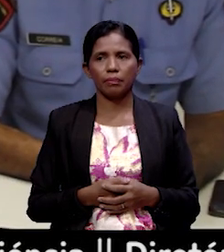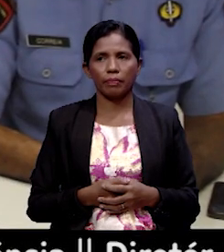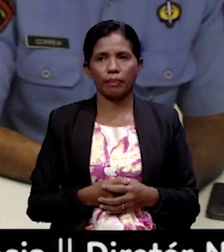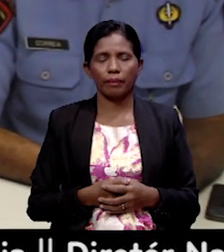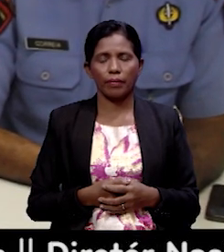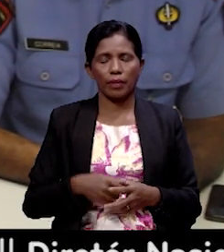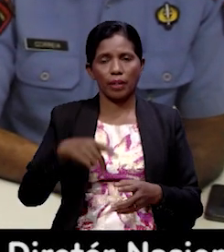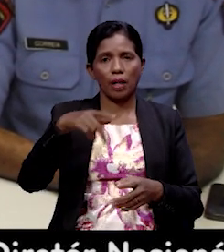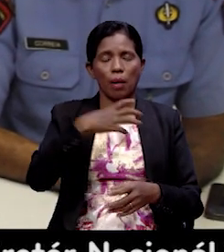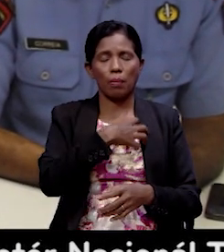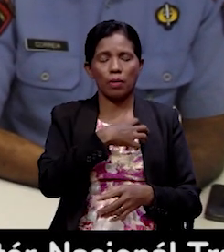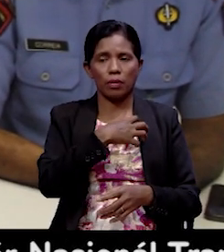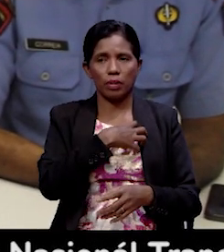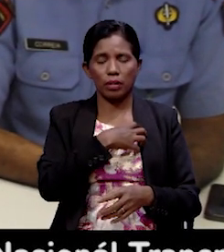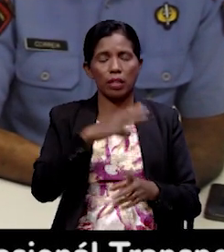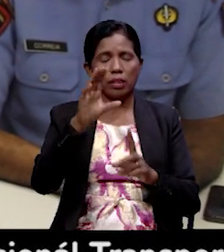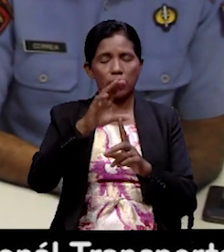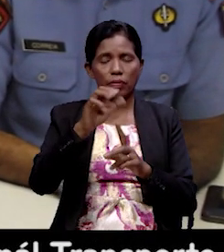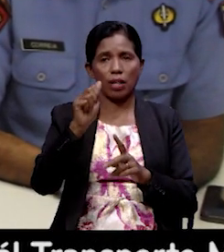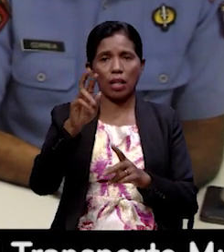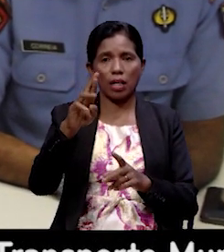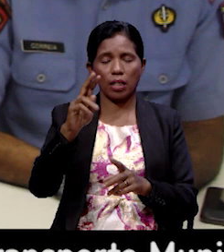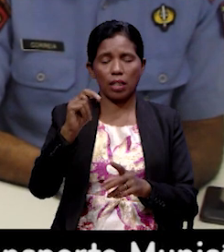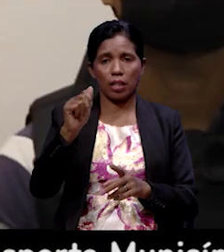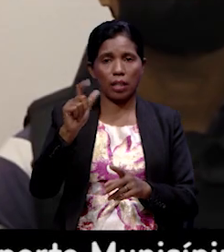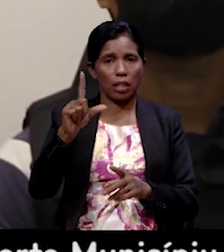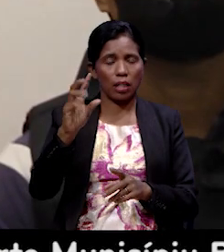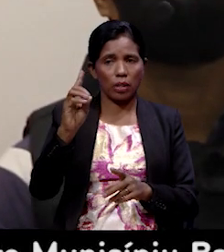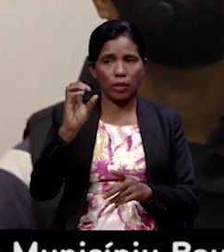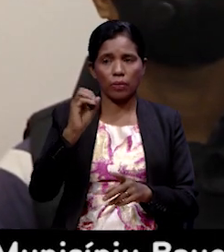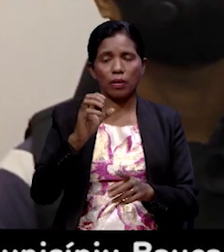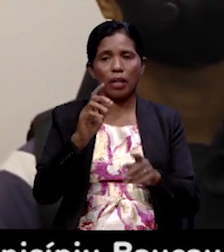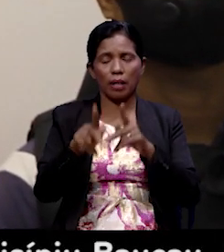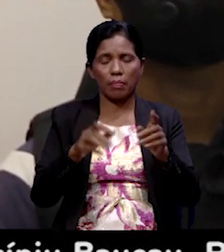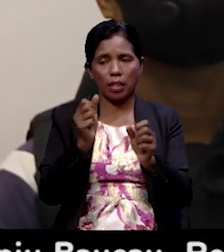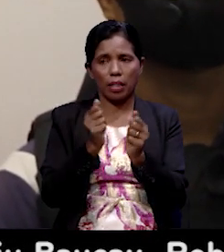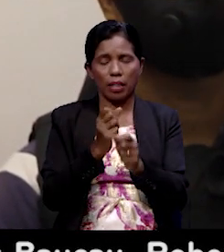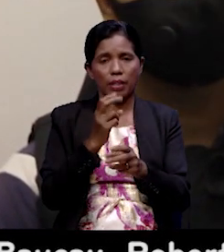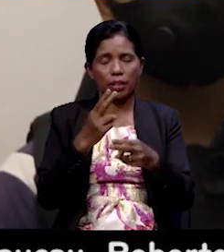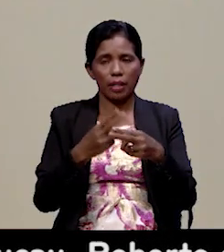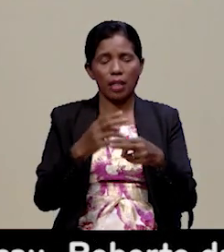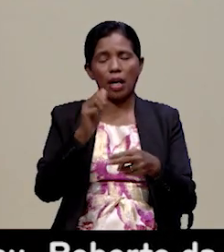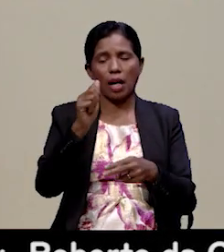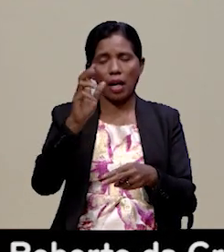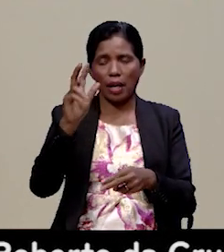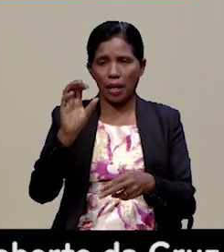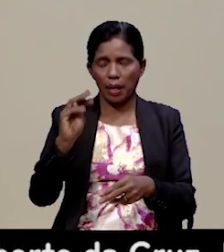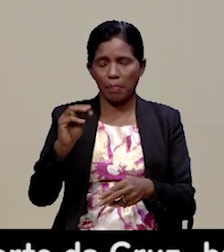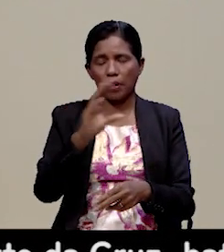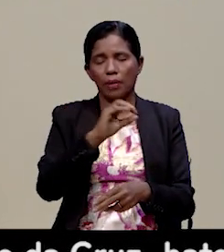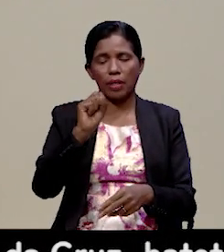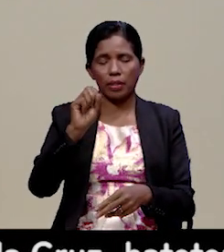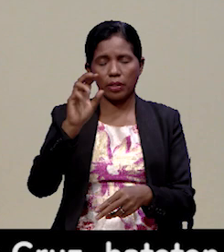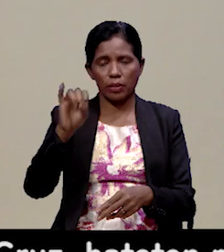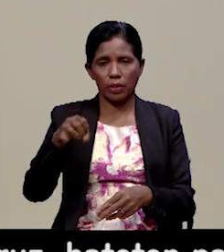Porta-voz Pentele Superintendente C. Fernando Arroso clarifica que ataque suspeito inicial AM no SJ. Pentele detém em